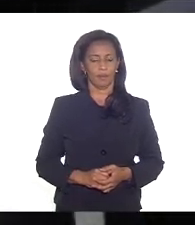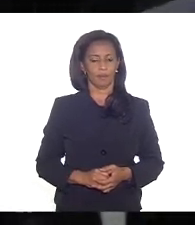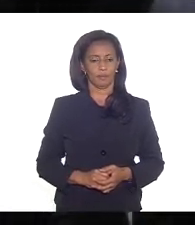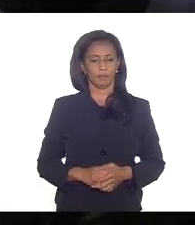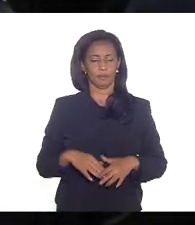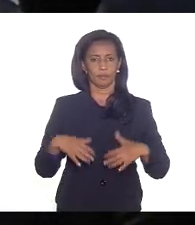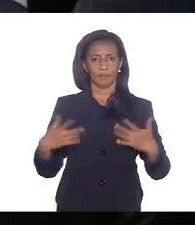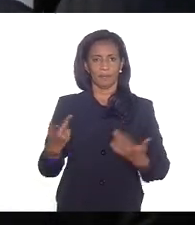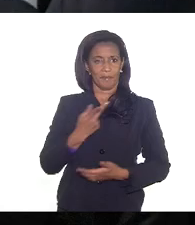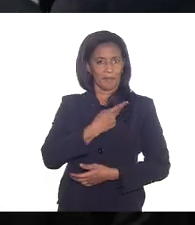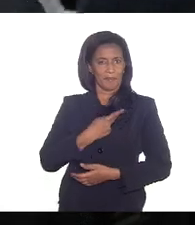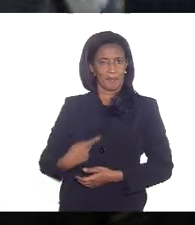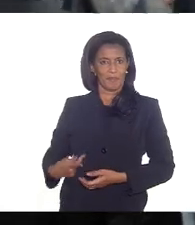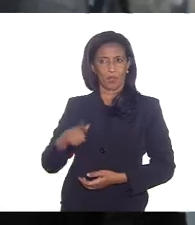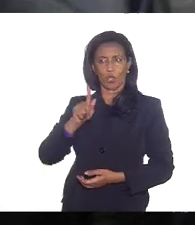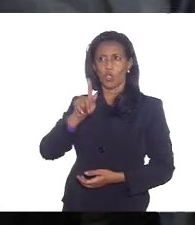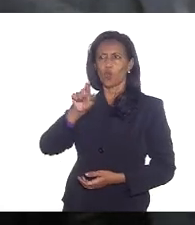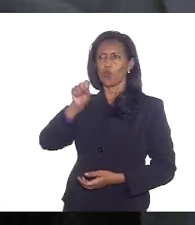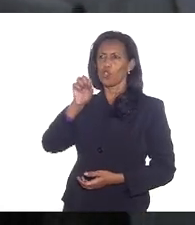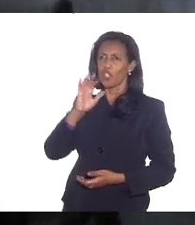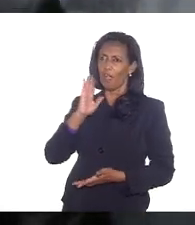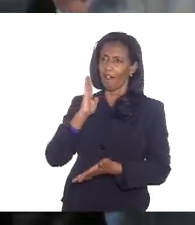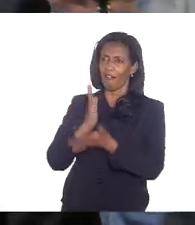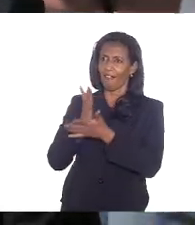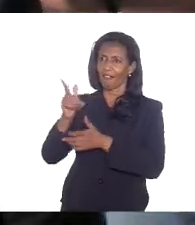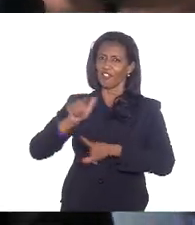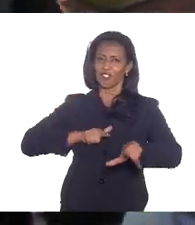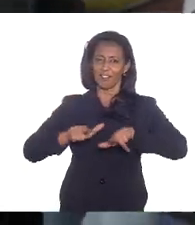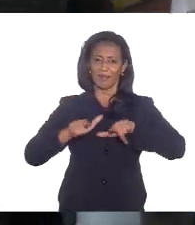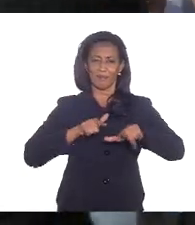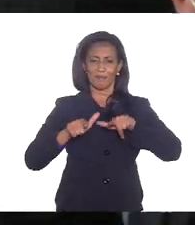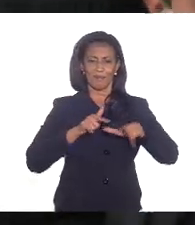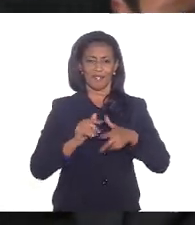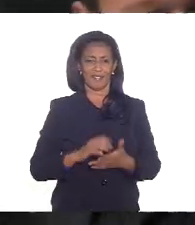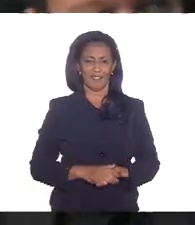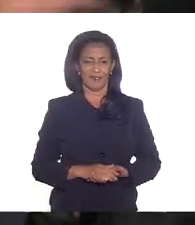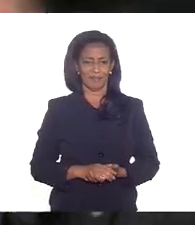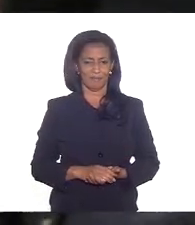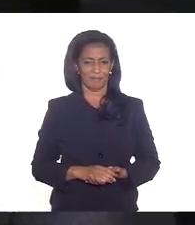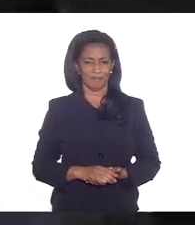o presidente Deputado Gustavo Schmidt tem que deixar a gente trabalhar que horas é